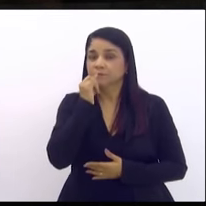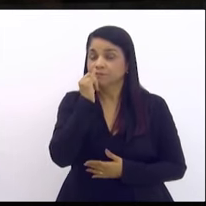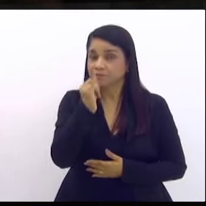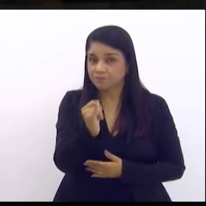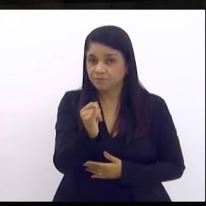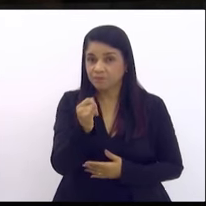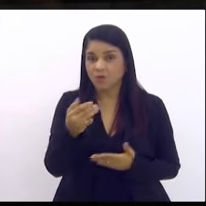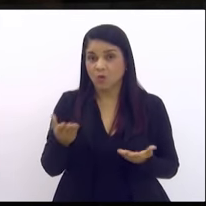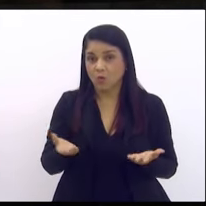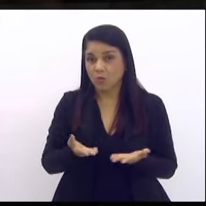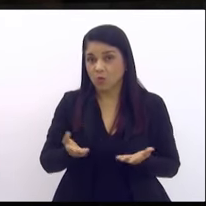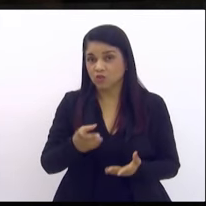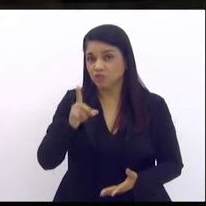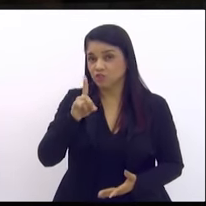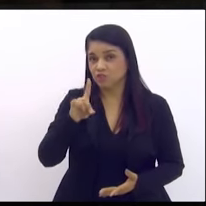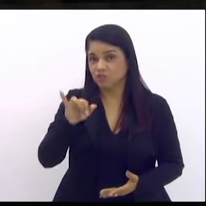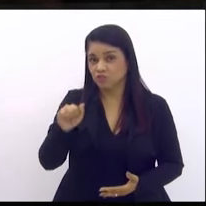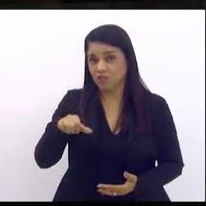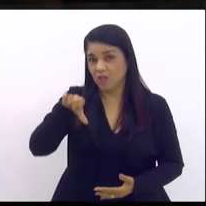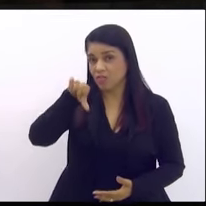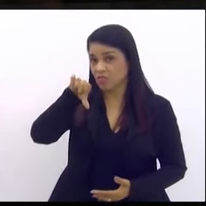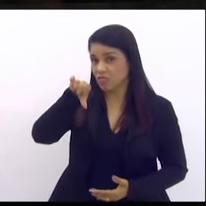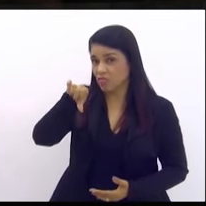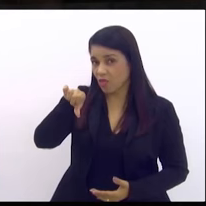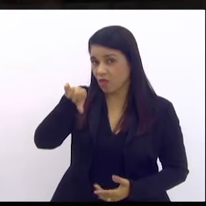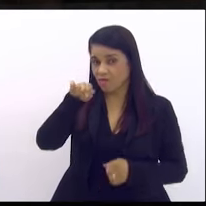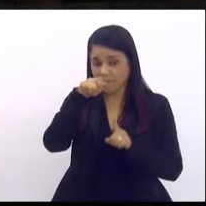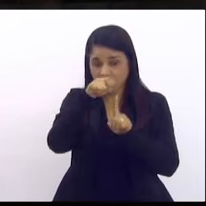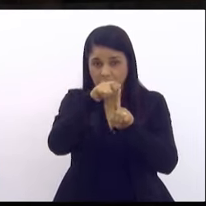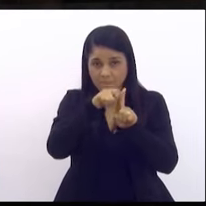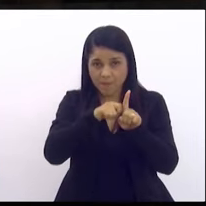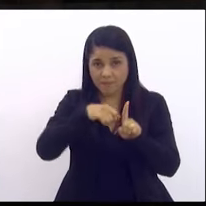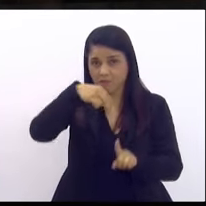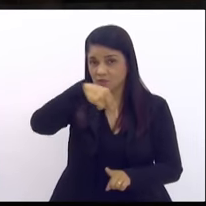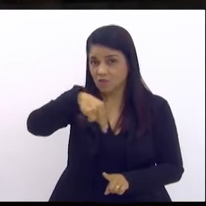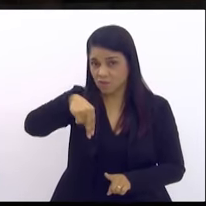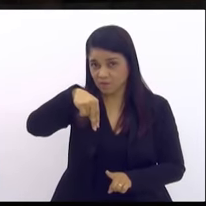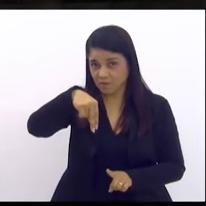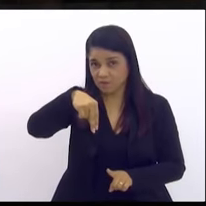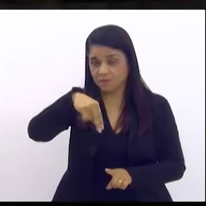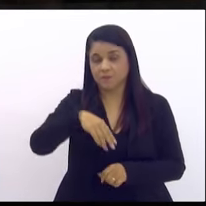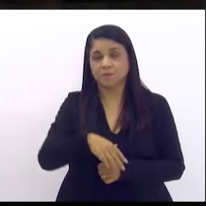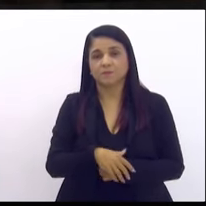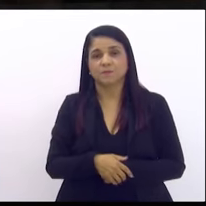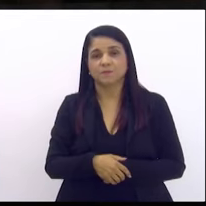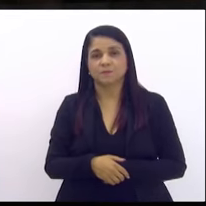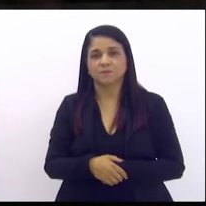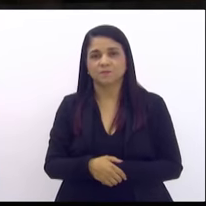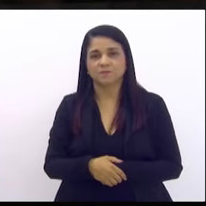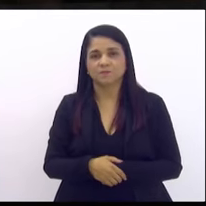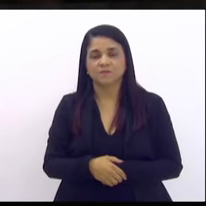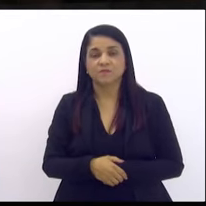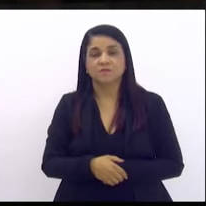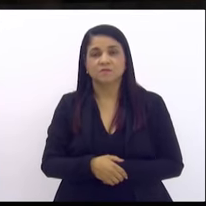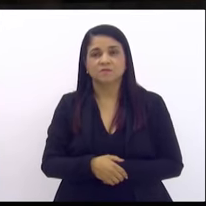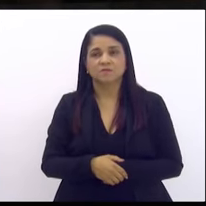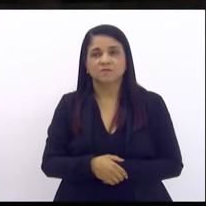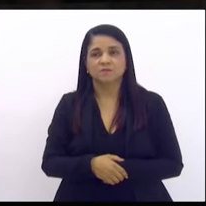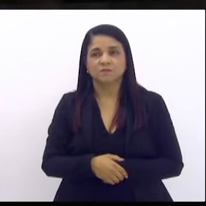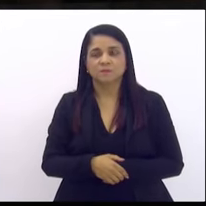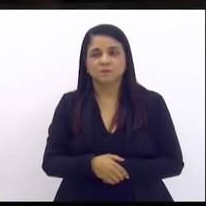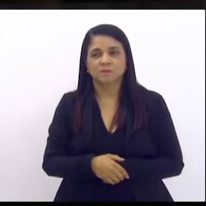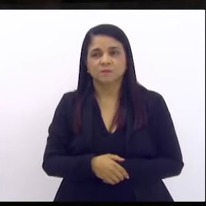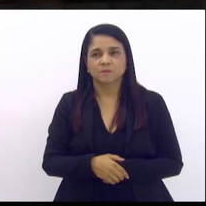porque hoje é dia 9 de novembro se nós